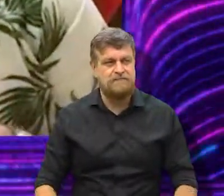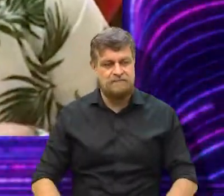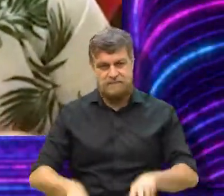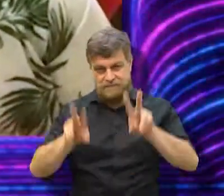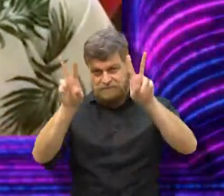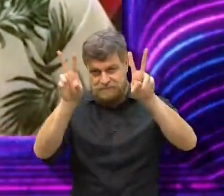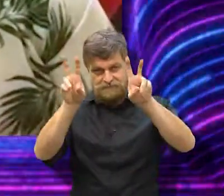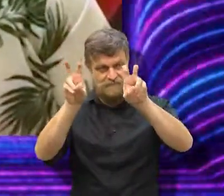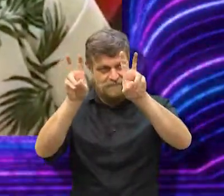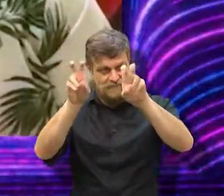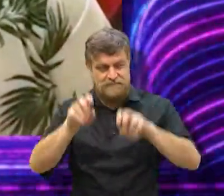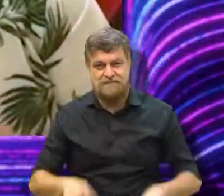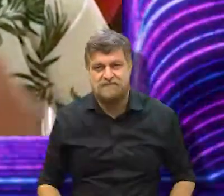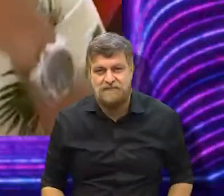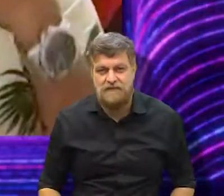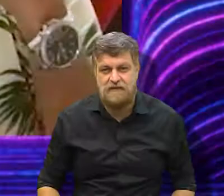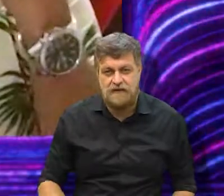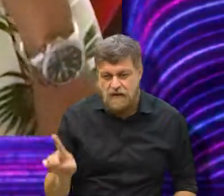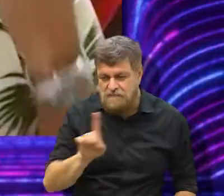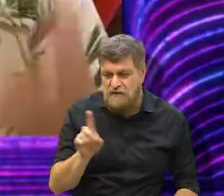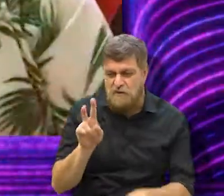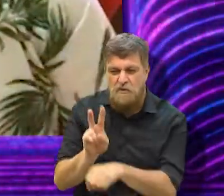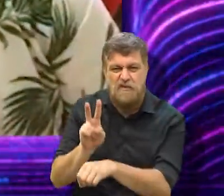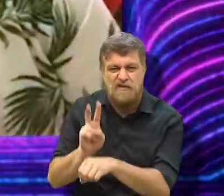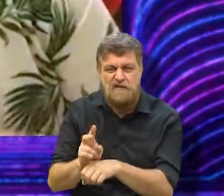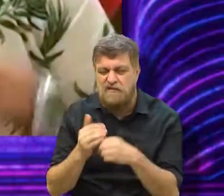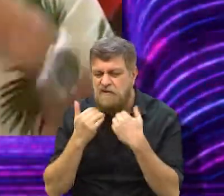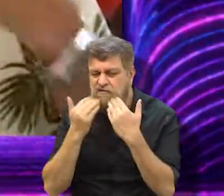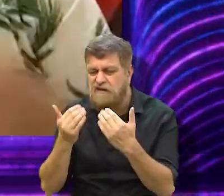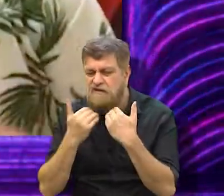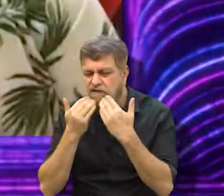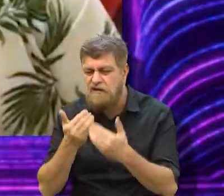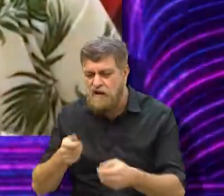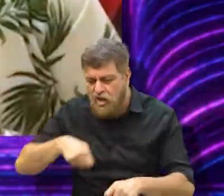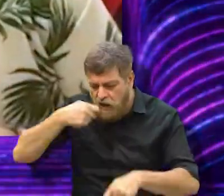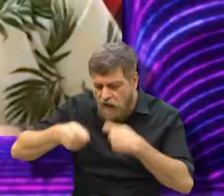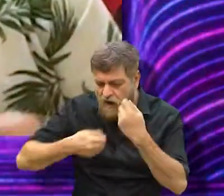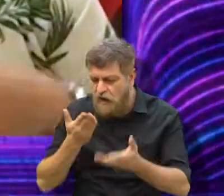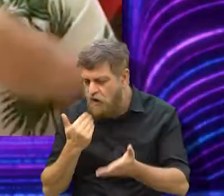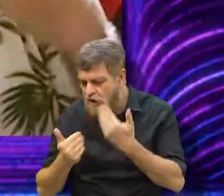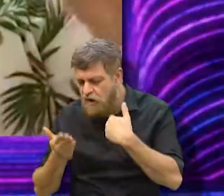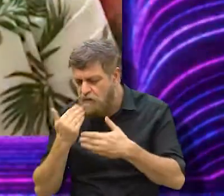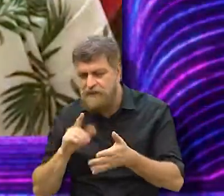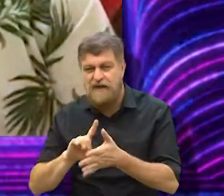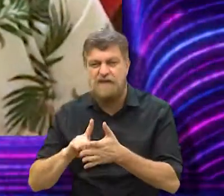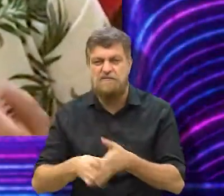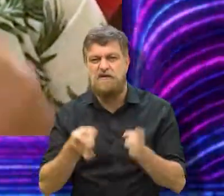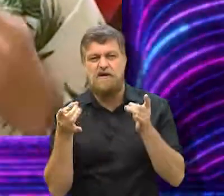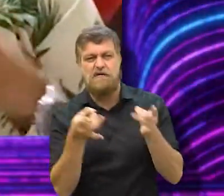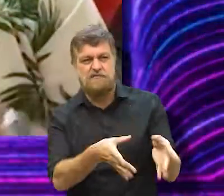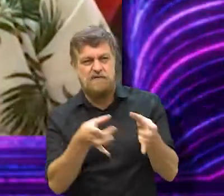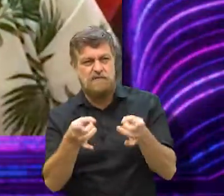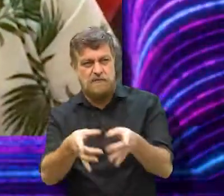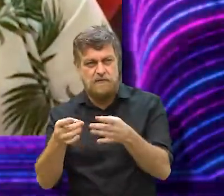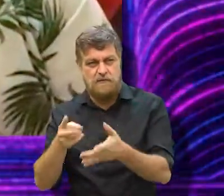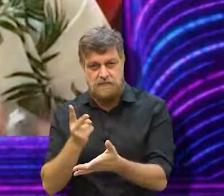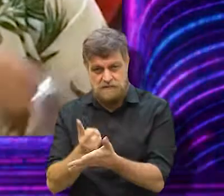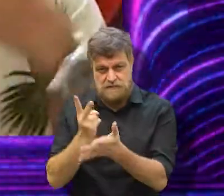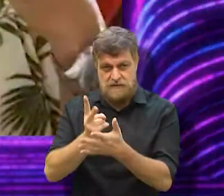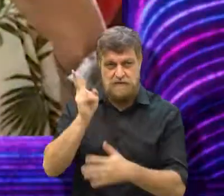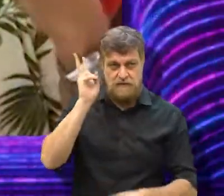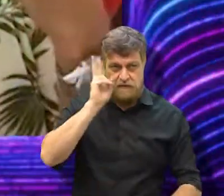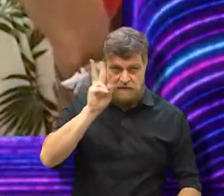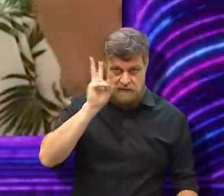Sobre esse não cuidado com os alimentos, comer muito, e às vezes joga fora, e sempre lembrar, às